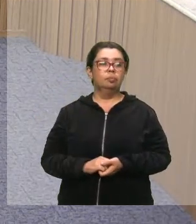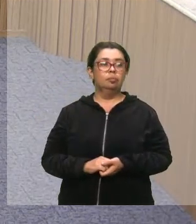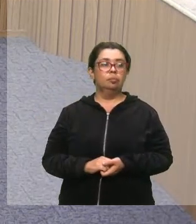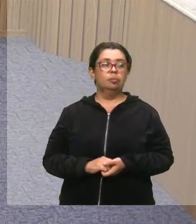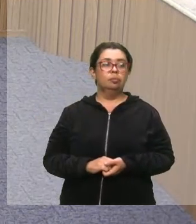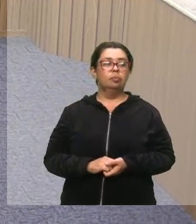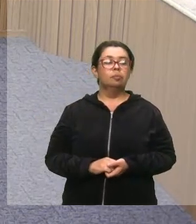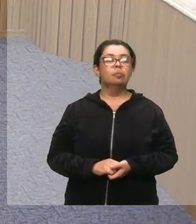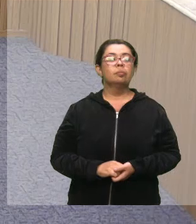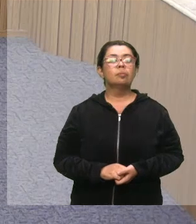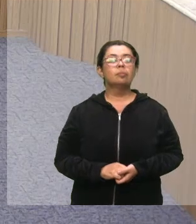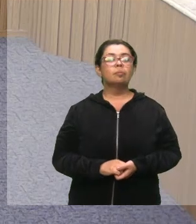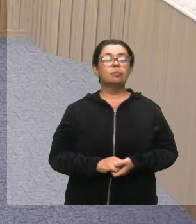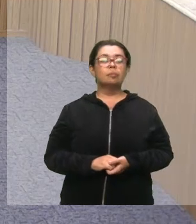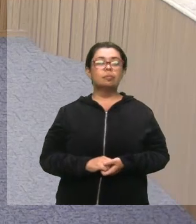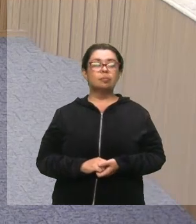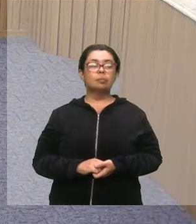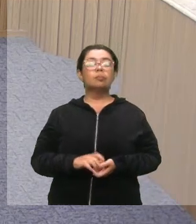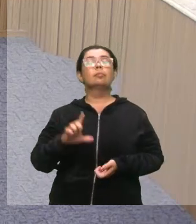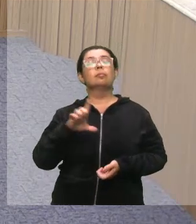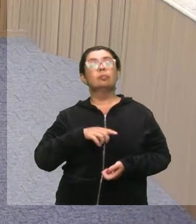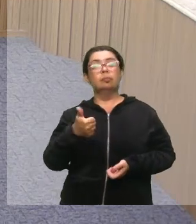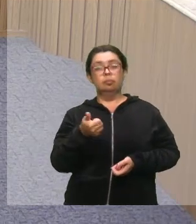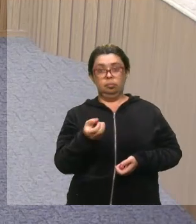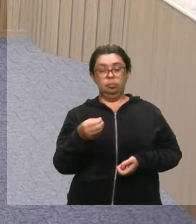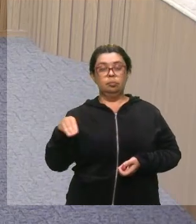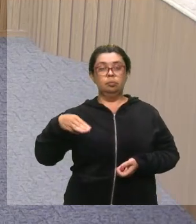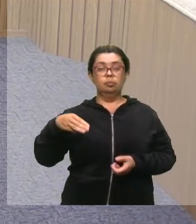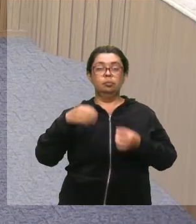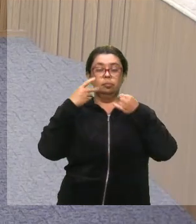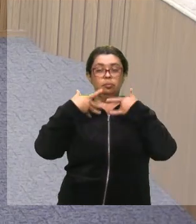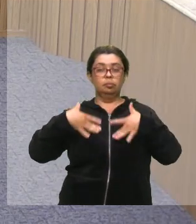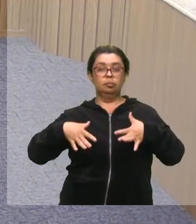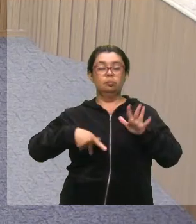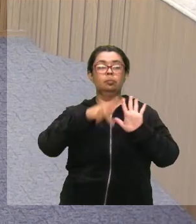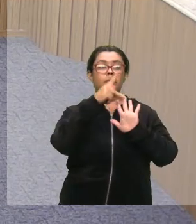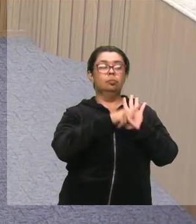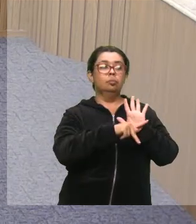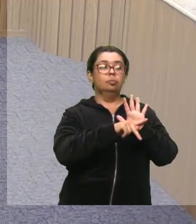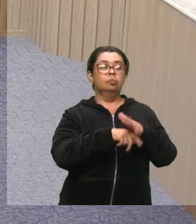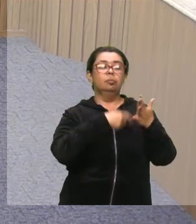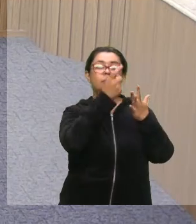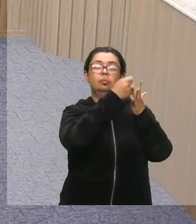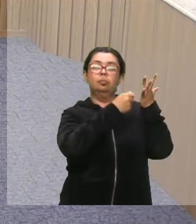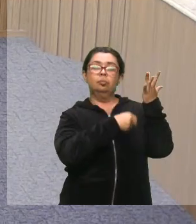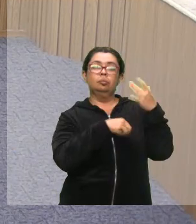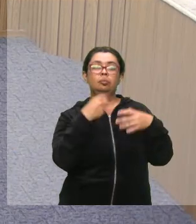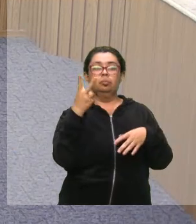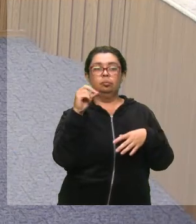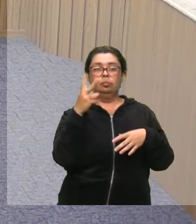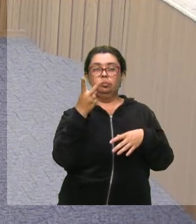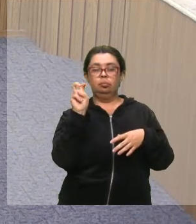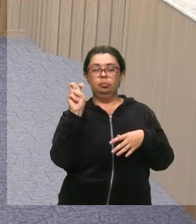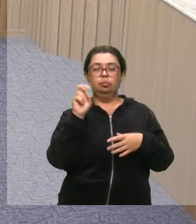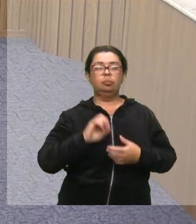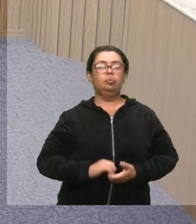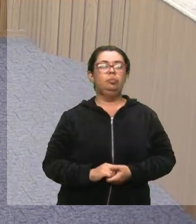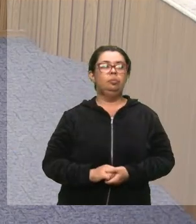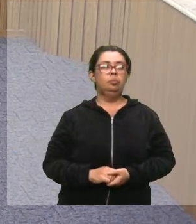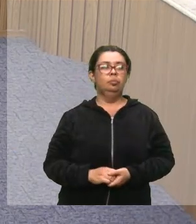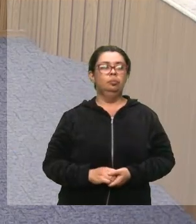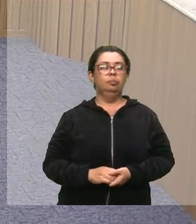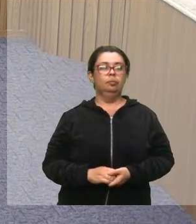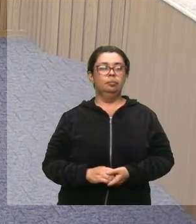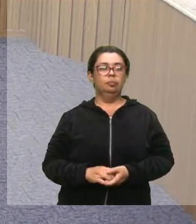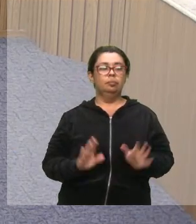Ramos Siqueira, que dispõe de 10 minutos para explanar sobre o projeto referente ao orçamento de 2025. Passo a palavra,